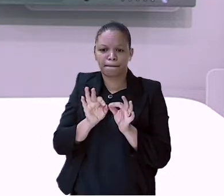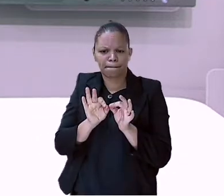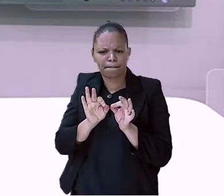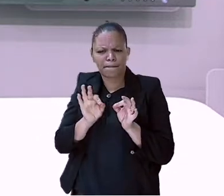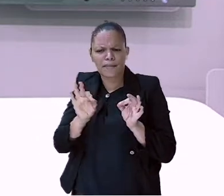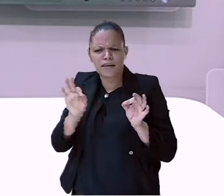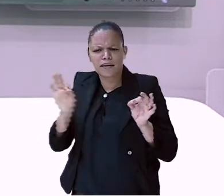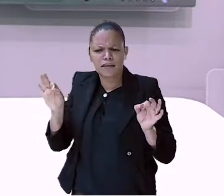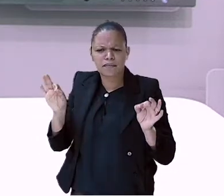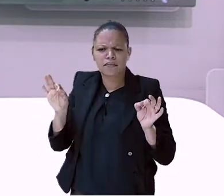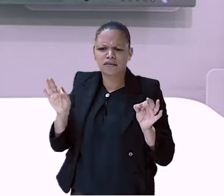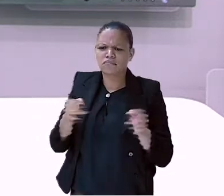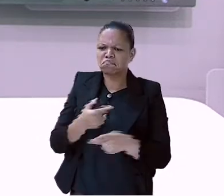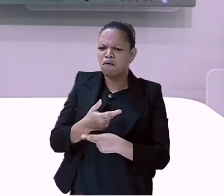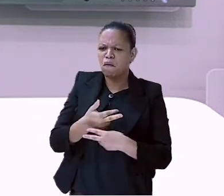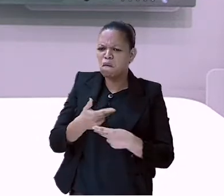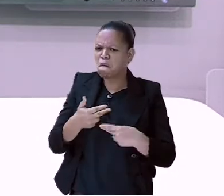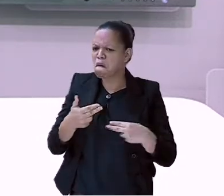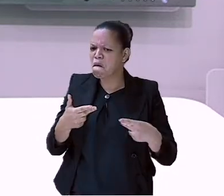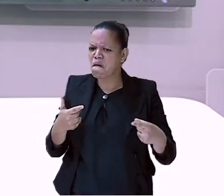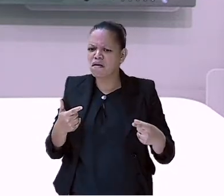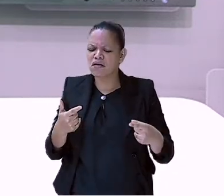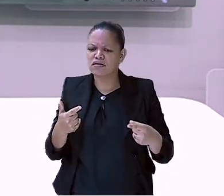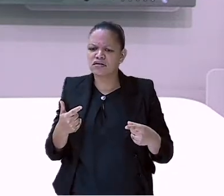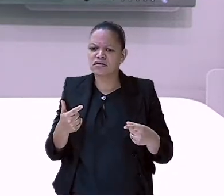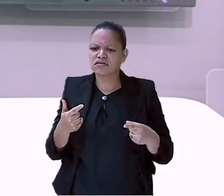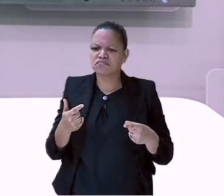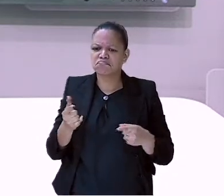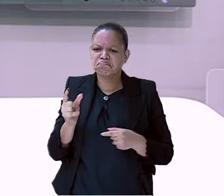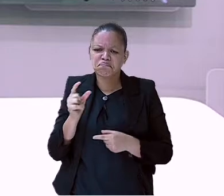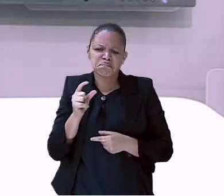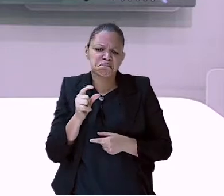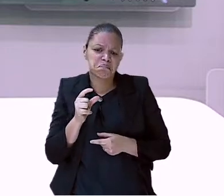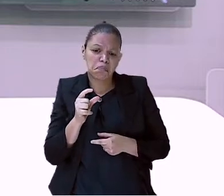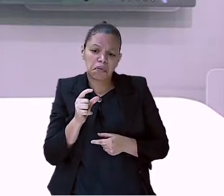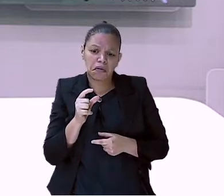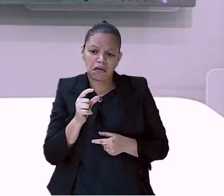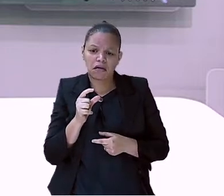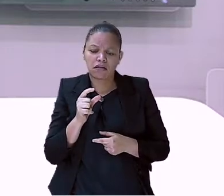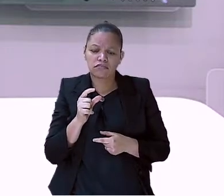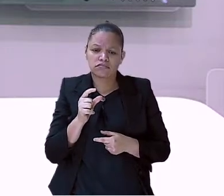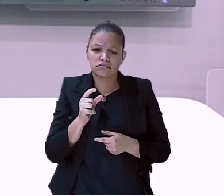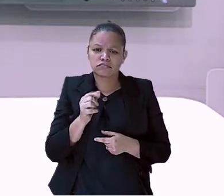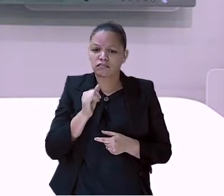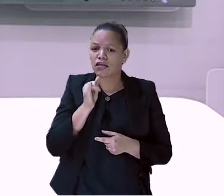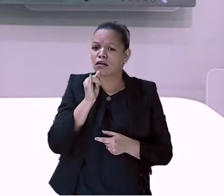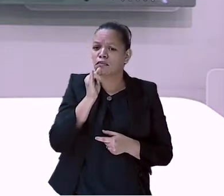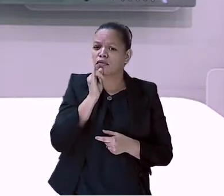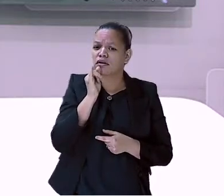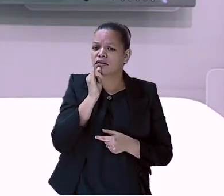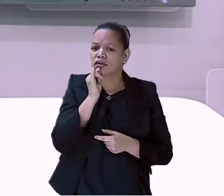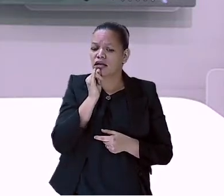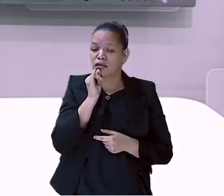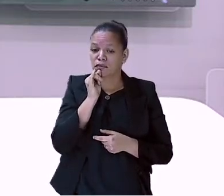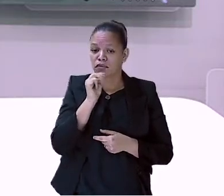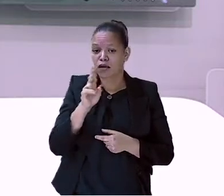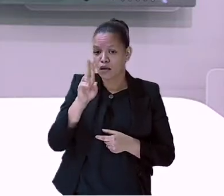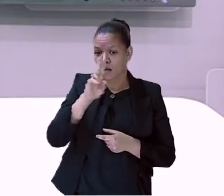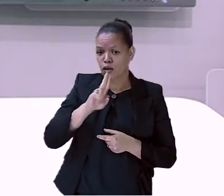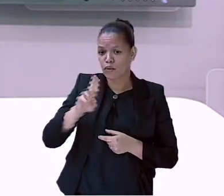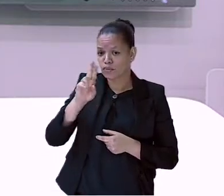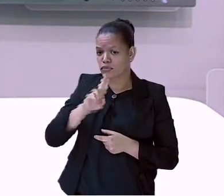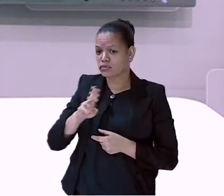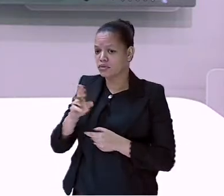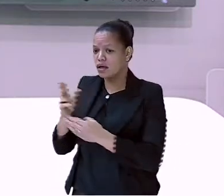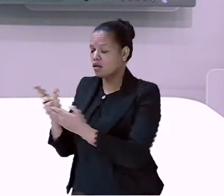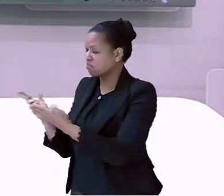para medir o plug do carregador de um celular. Então, você vê que o plug do carregador do celular que você tem aí na